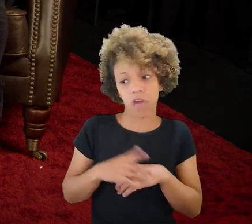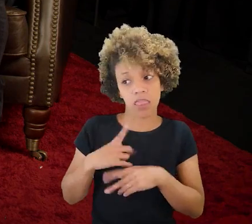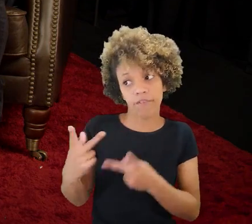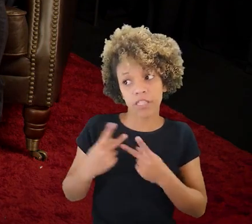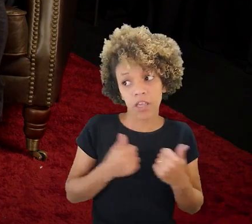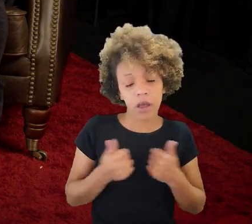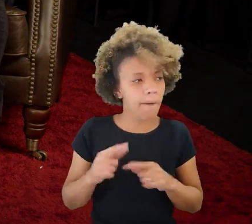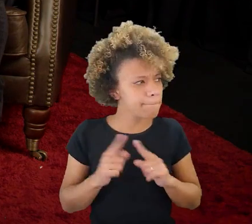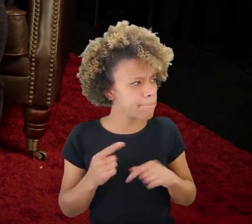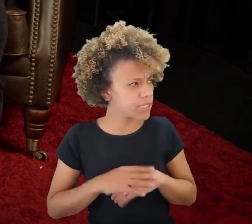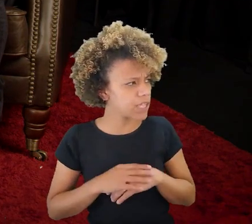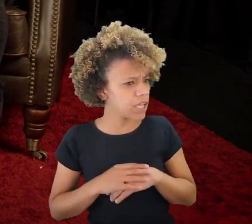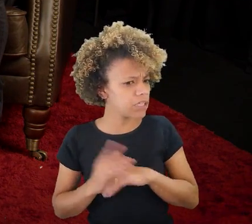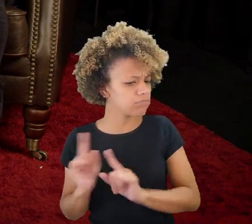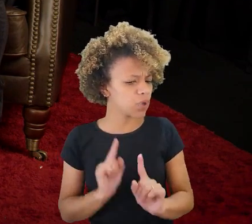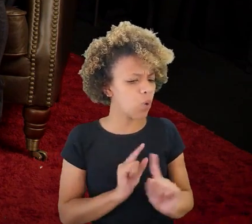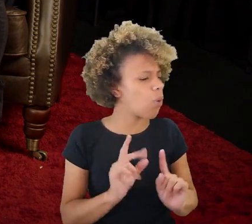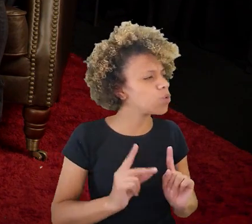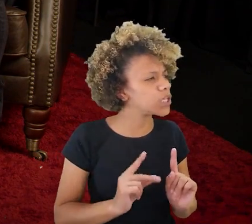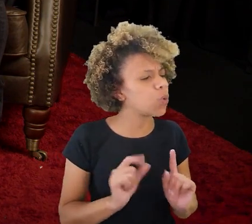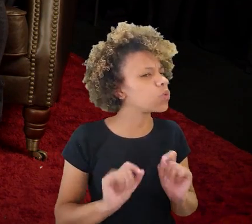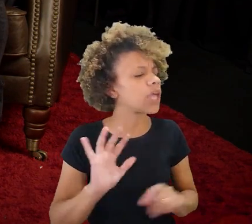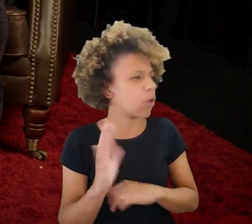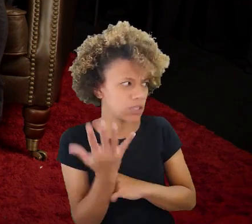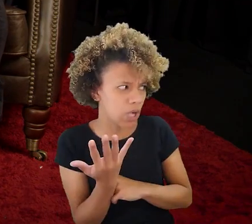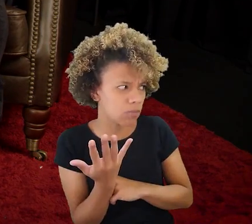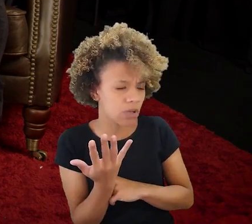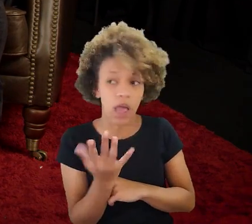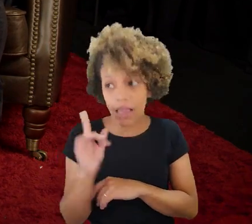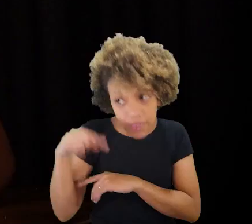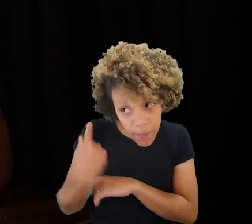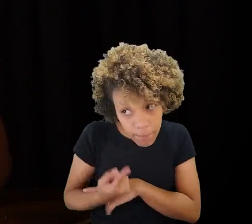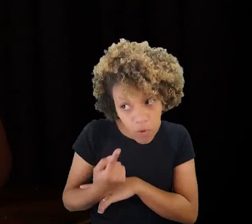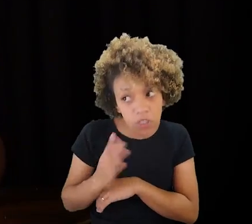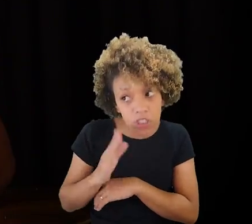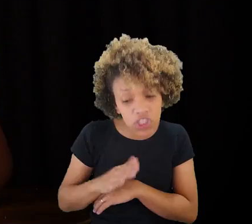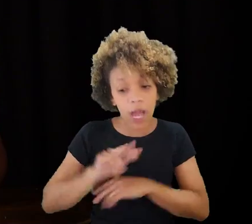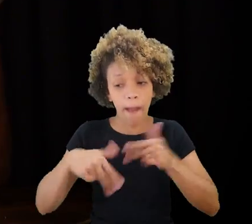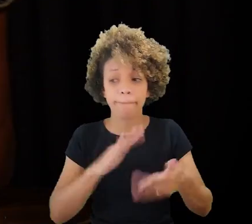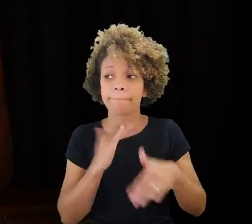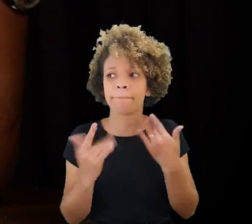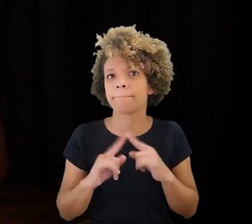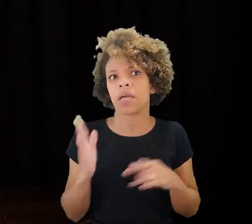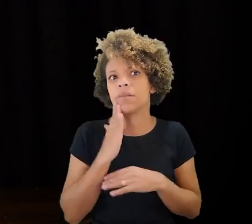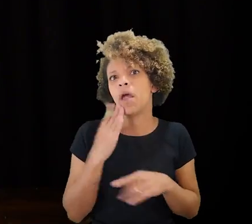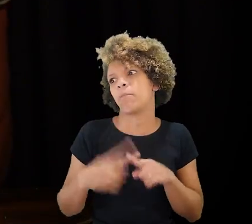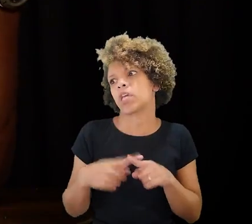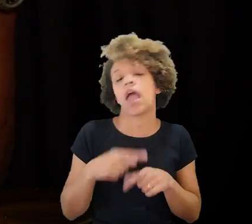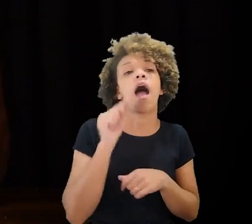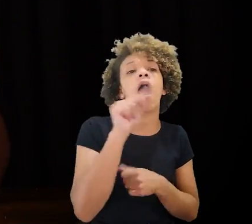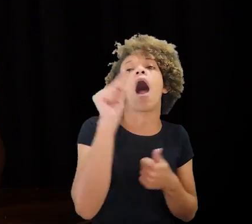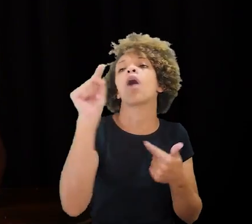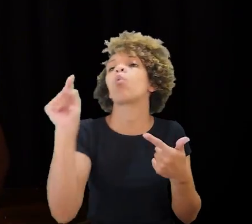tem visita já era porque mas você chegou a descer pro segundo andar para ver o que aconteceu porque assim não depois que já tinha os cara mortos mas a gente sabia porque depois veio a